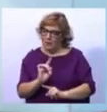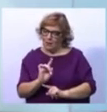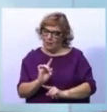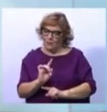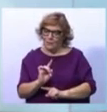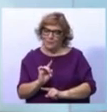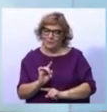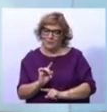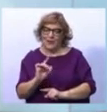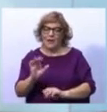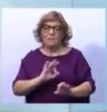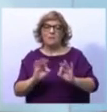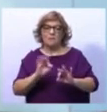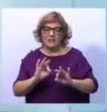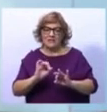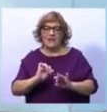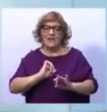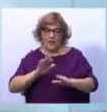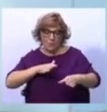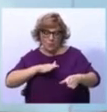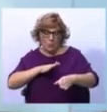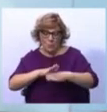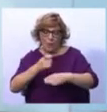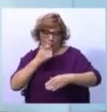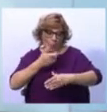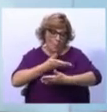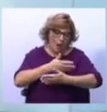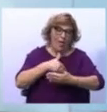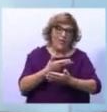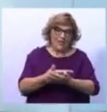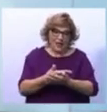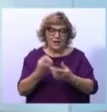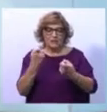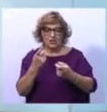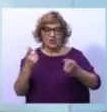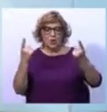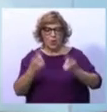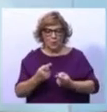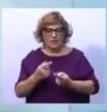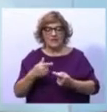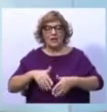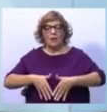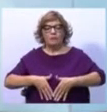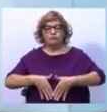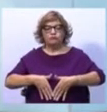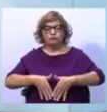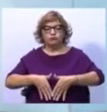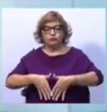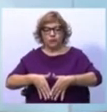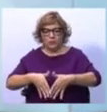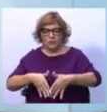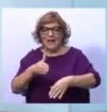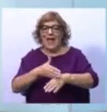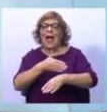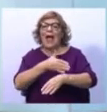parto. A preparação para o sucesso da amamentação tem que começar ainda durante a gravidez, portanto é no